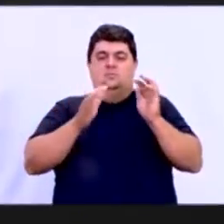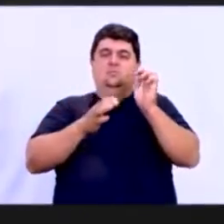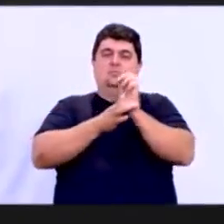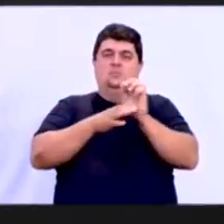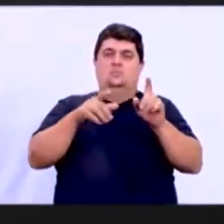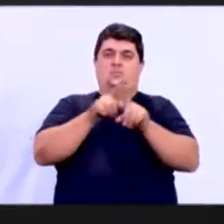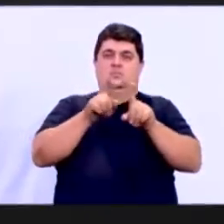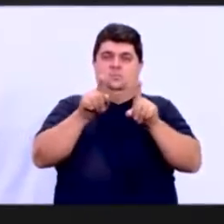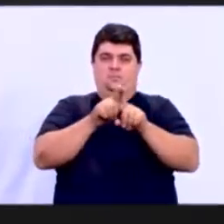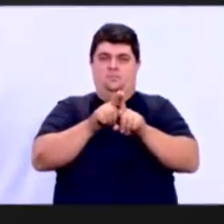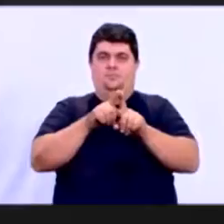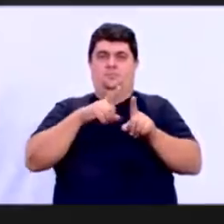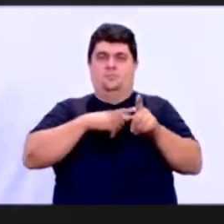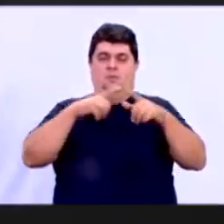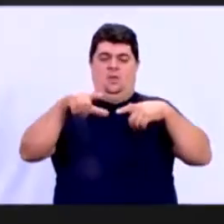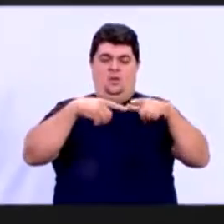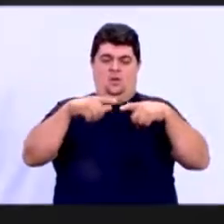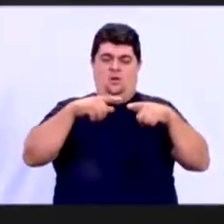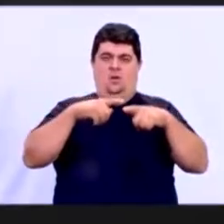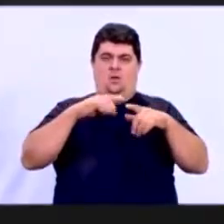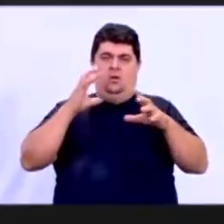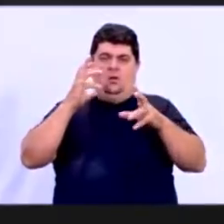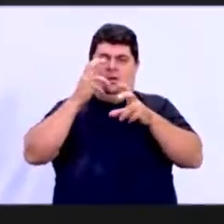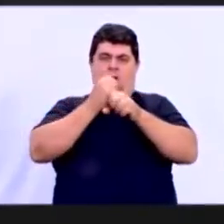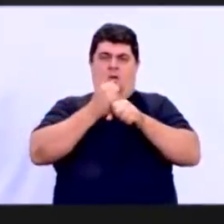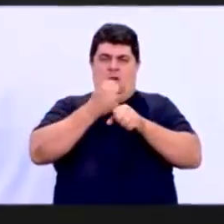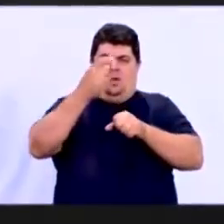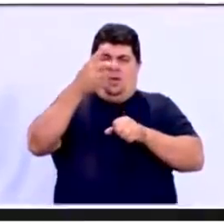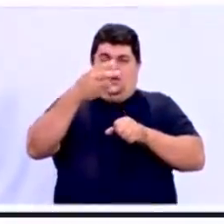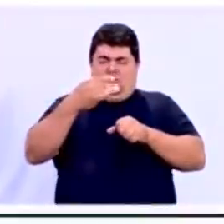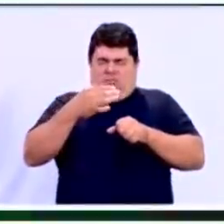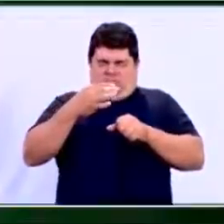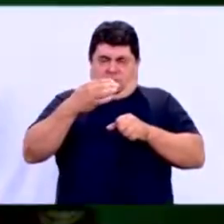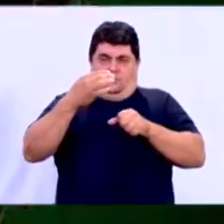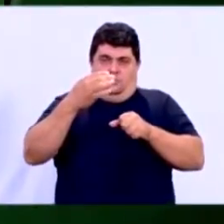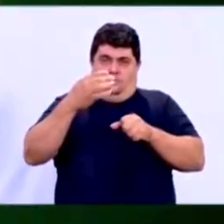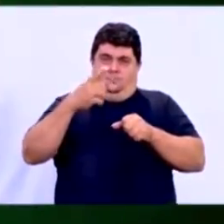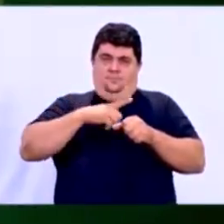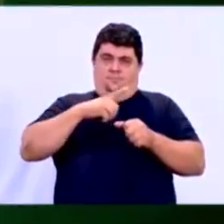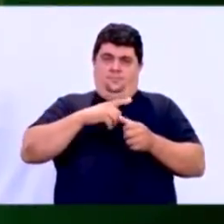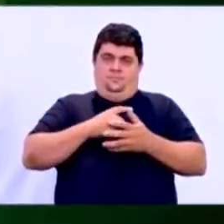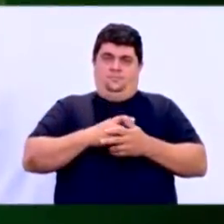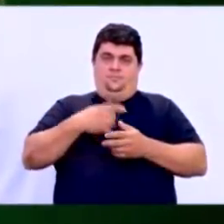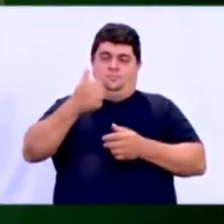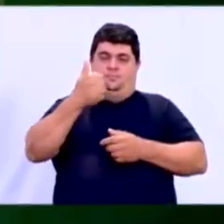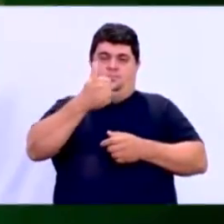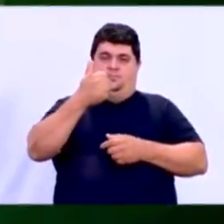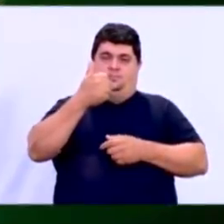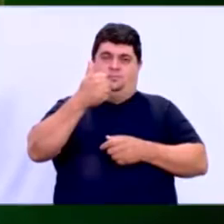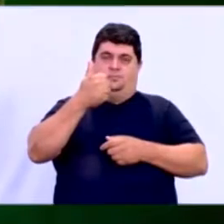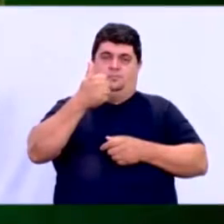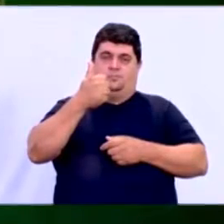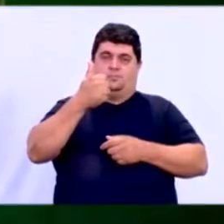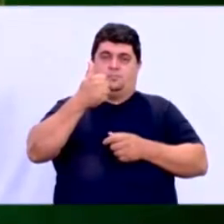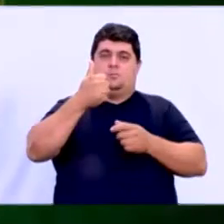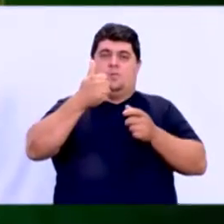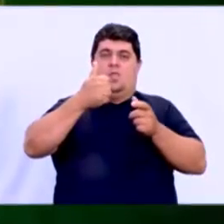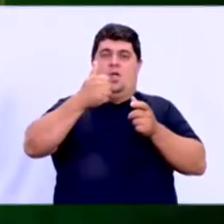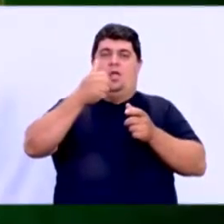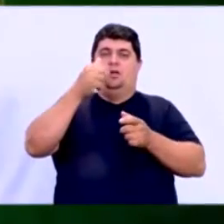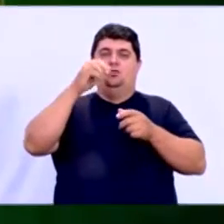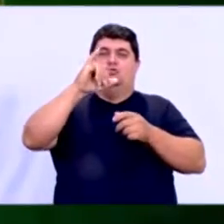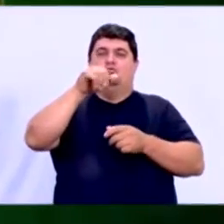com garantias trabalhistas. Vamos revisar o passo a passo. Olha só. O primeiro passo é o registro na